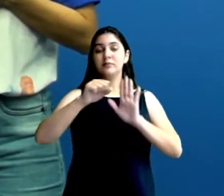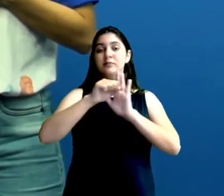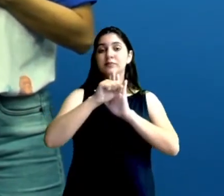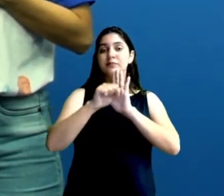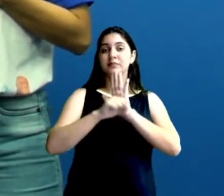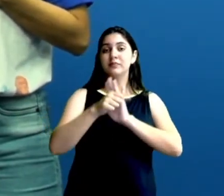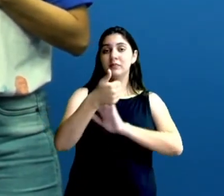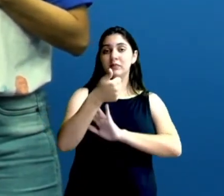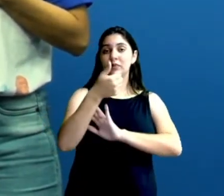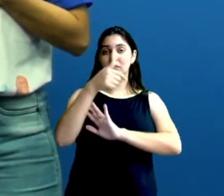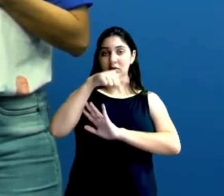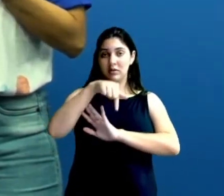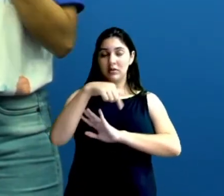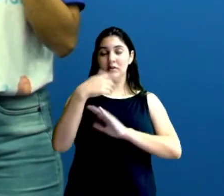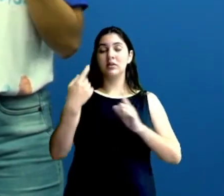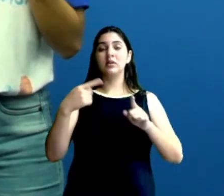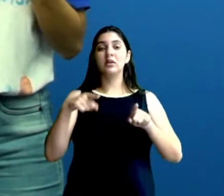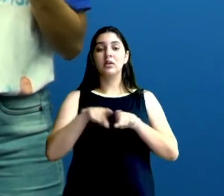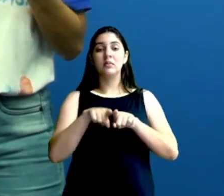citar a